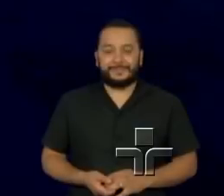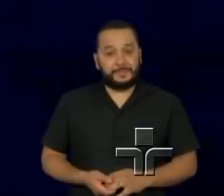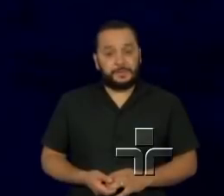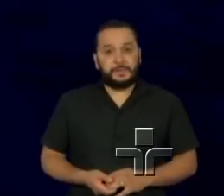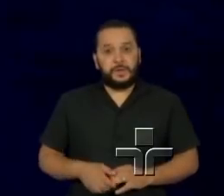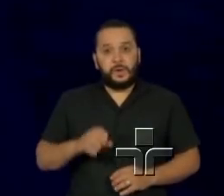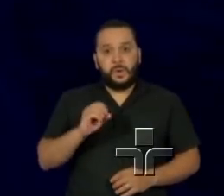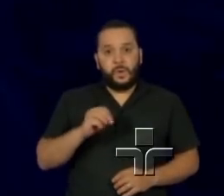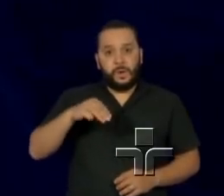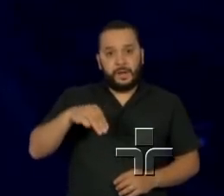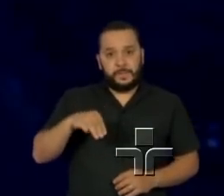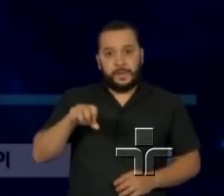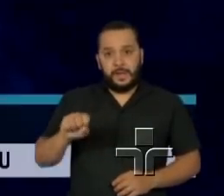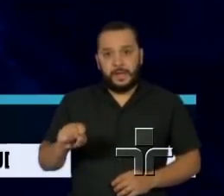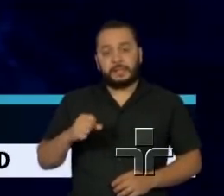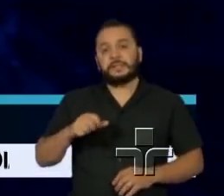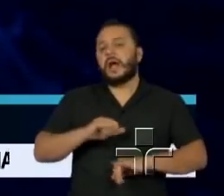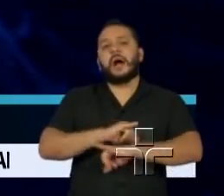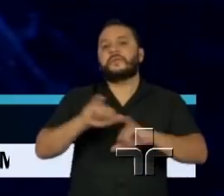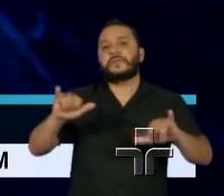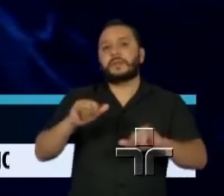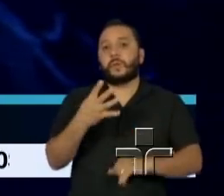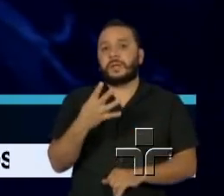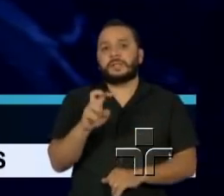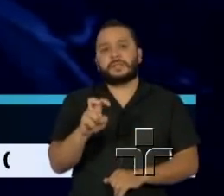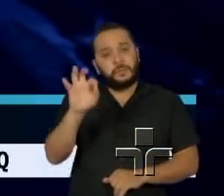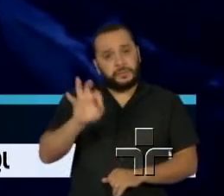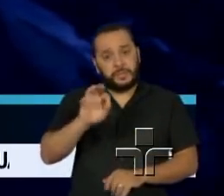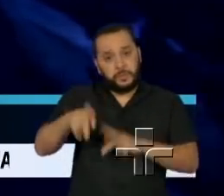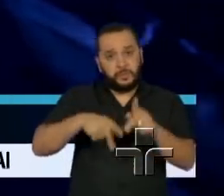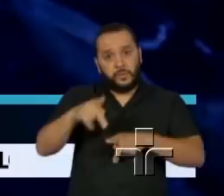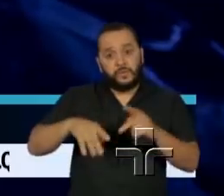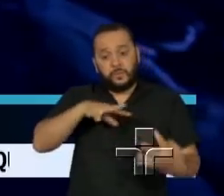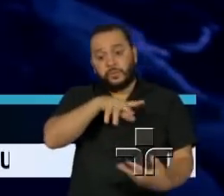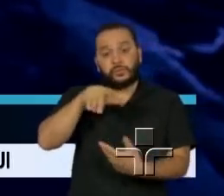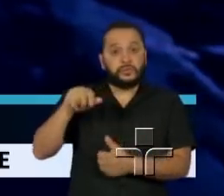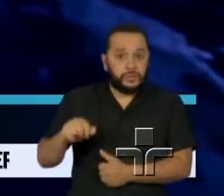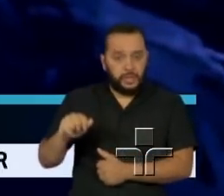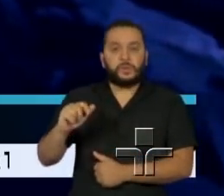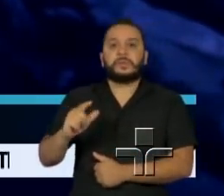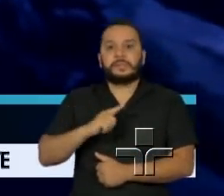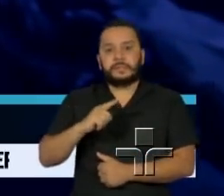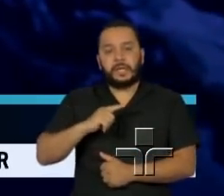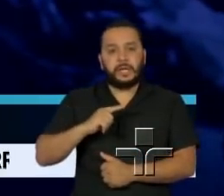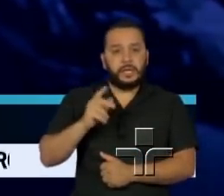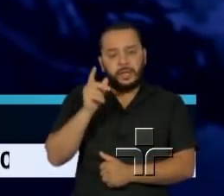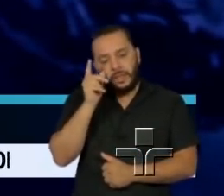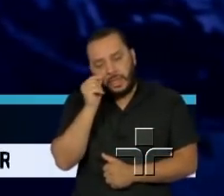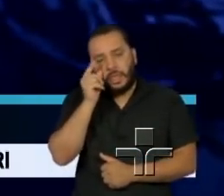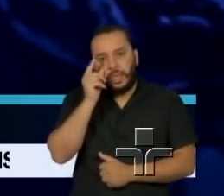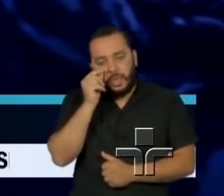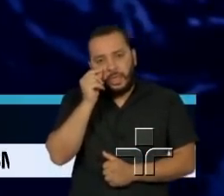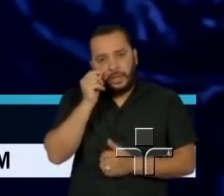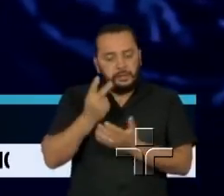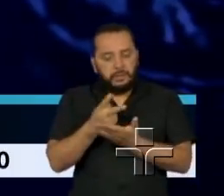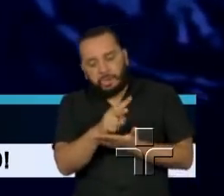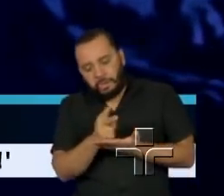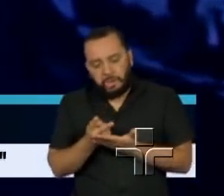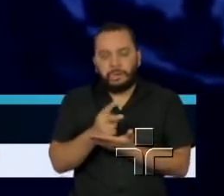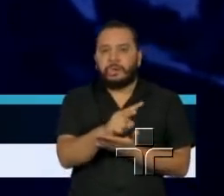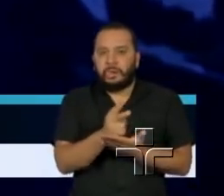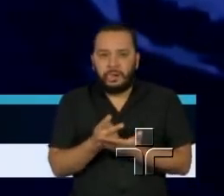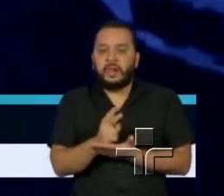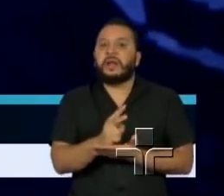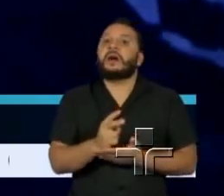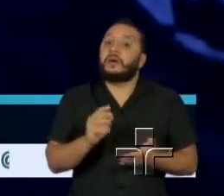Organização Mundial da Saúde estima que 45% da população mundial sofram com insônia. A falta dessas horas de descanso ao longo